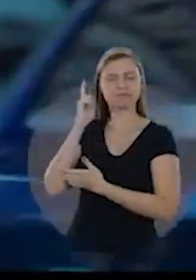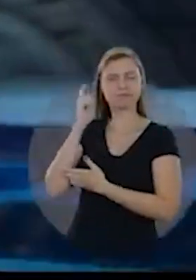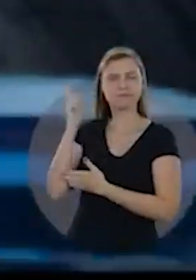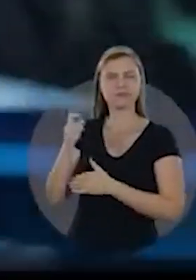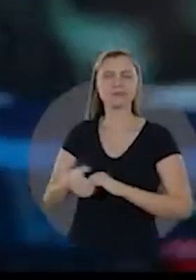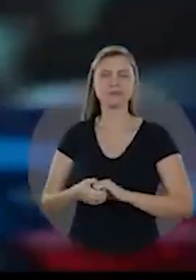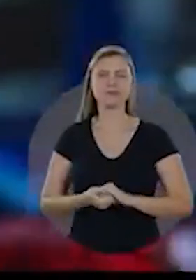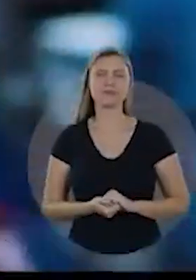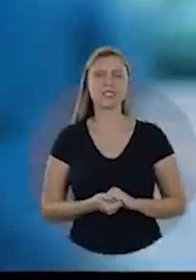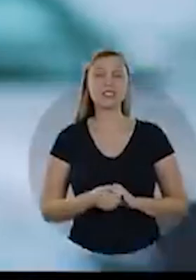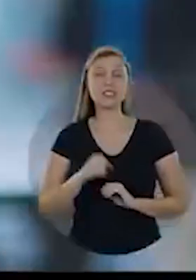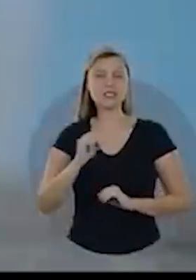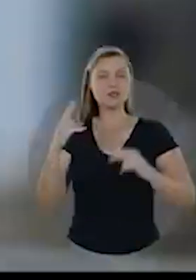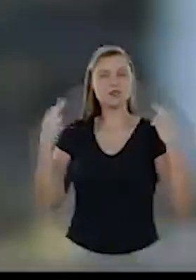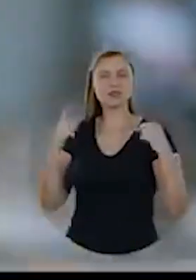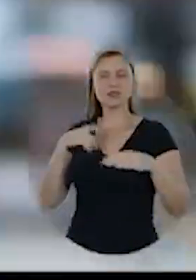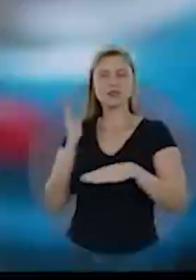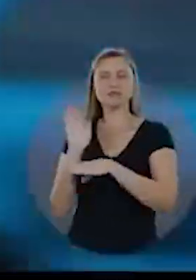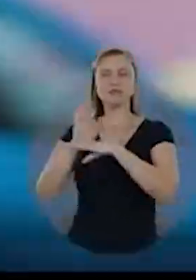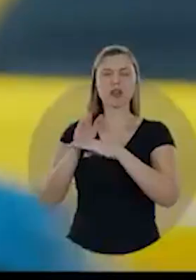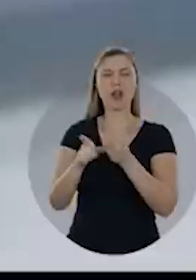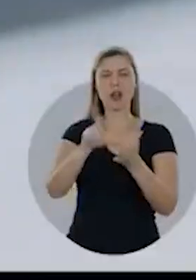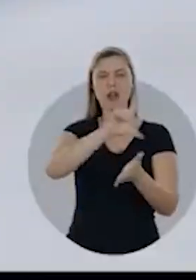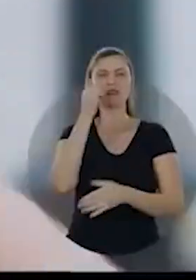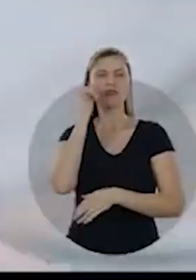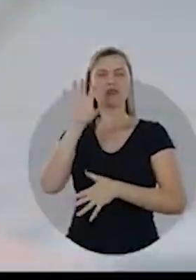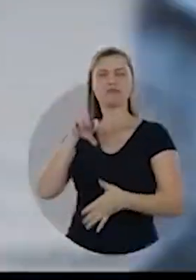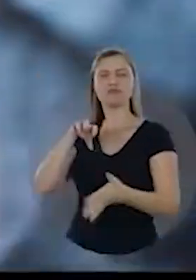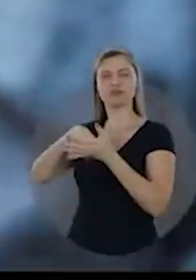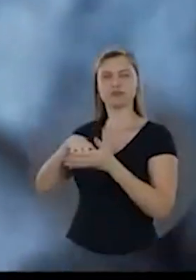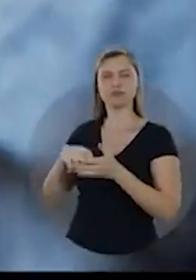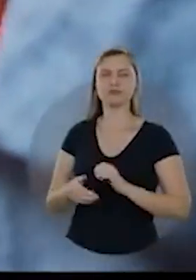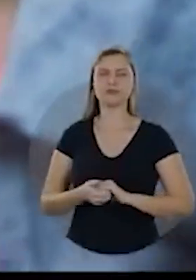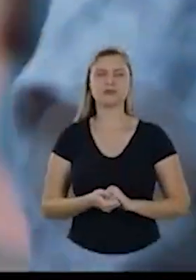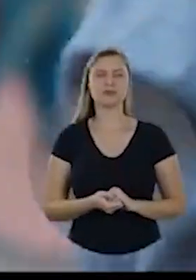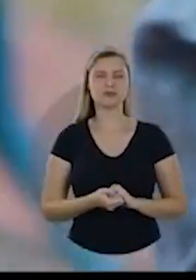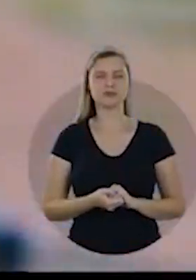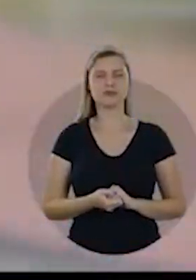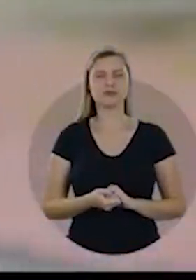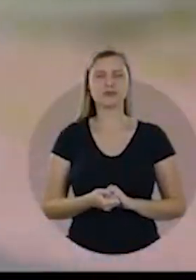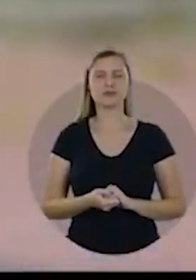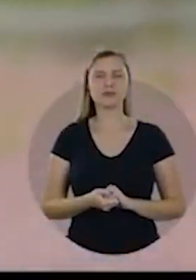Se o motorista tivesse freado um pouco antes, evitaria a batida.